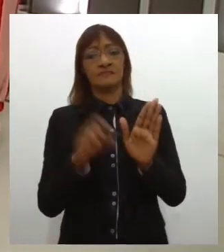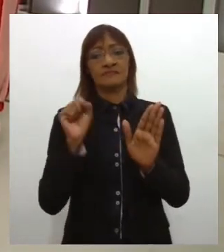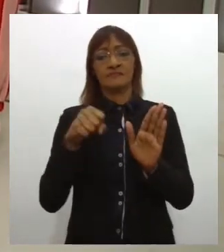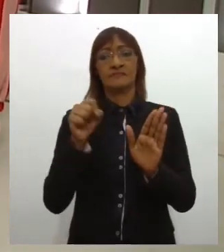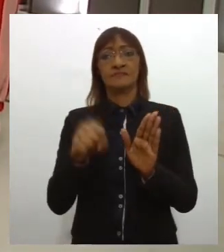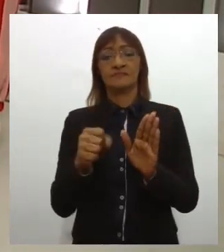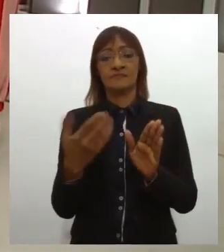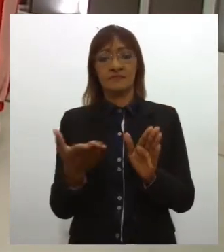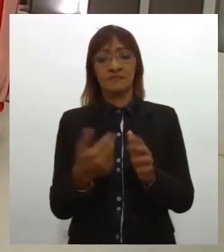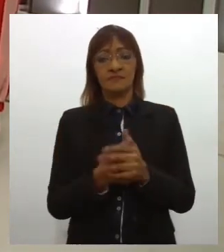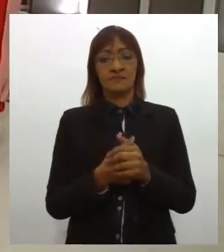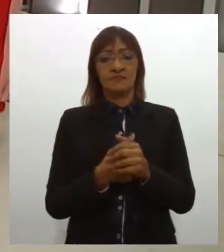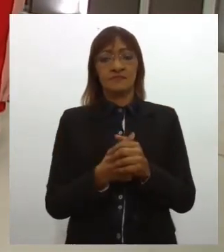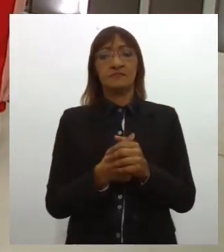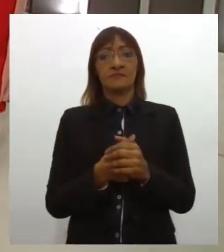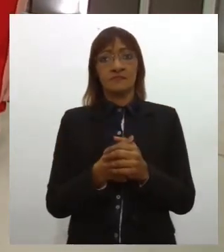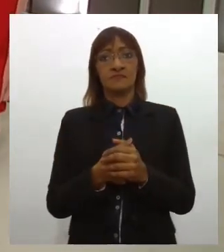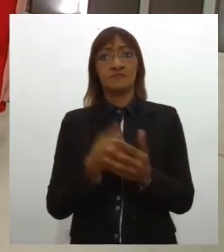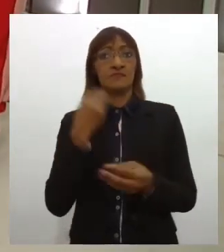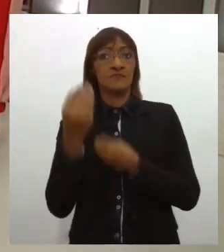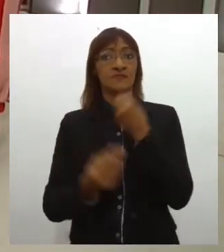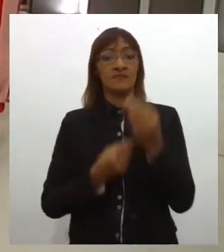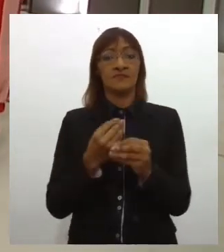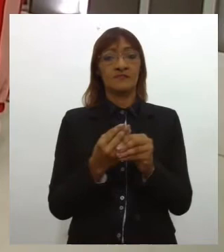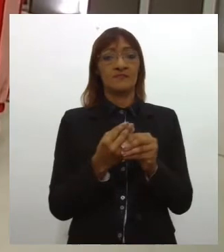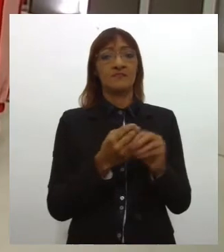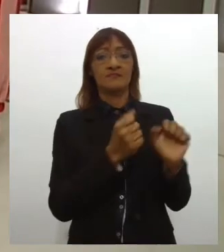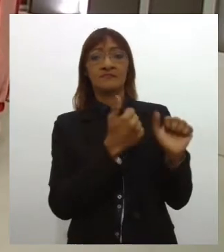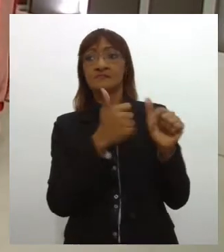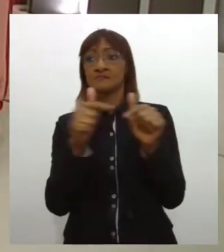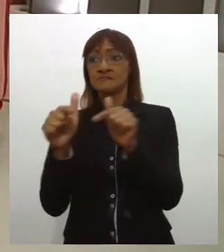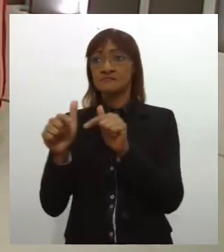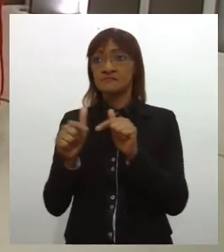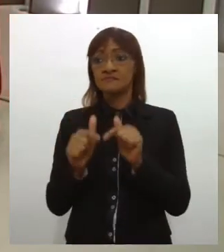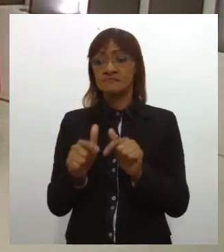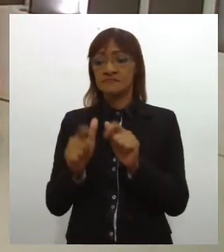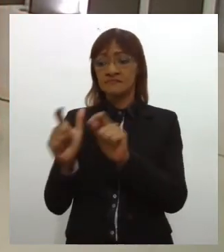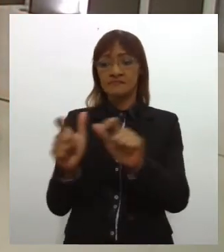essa análise e mostrar ao estado como trabalhar com relação a cada setor.